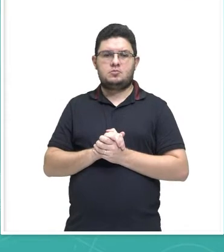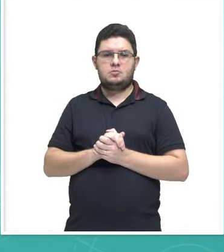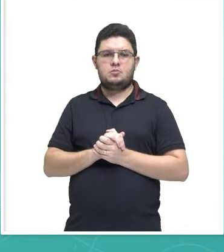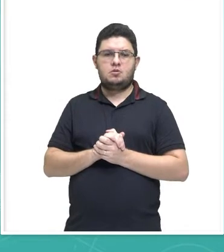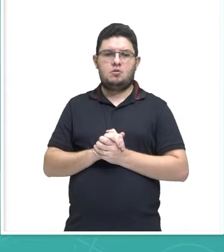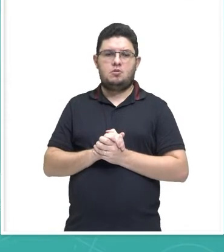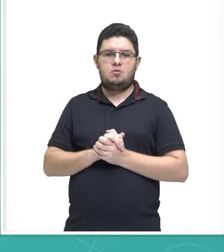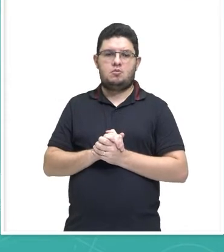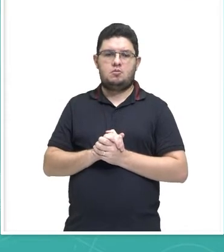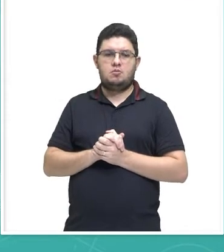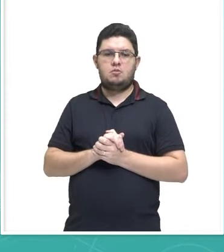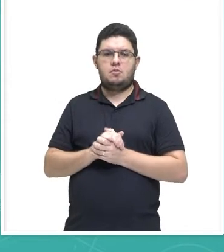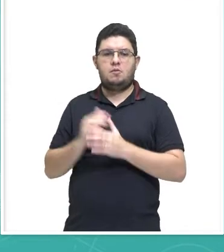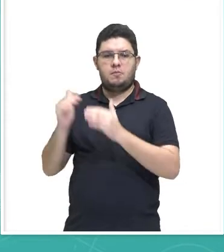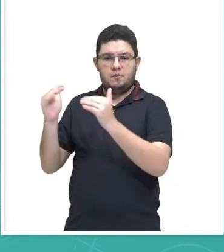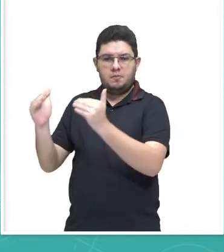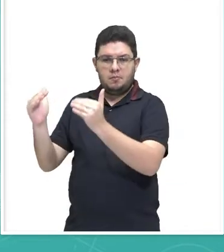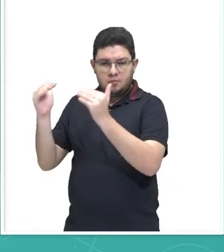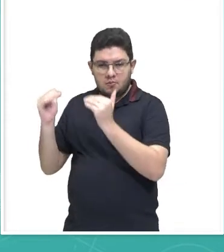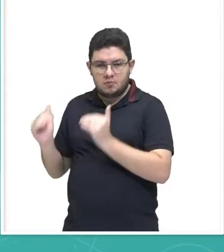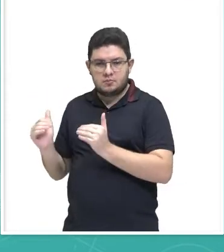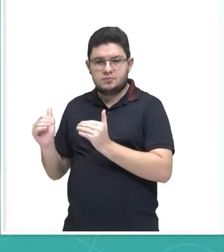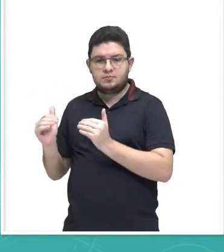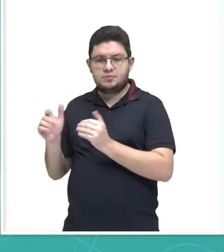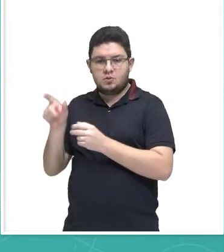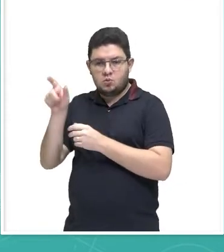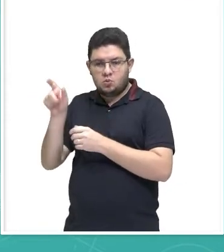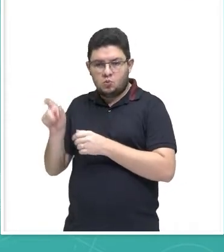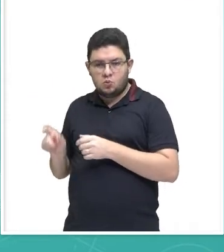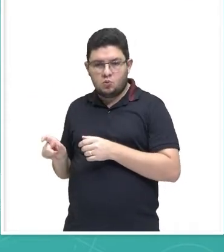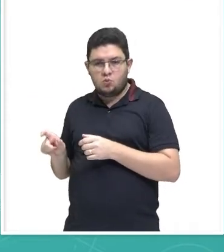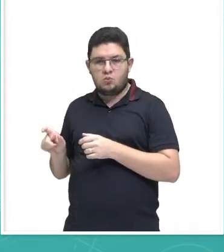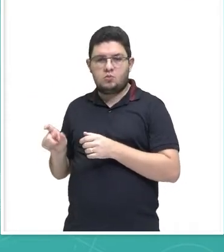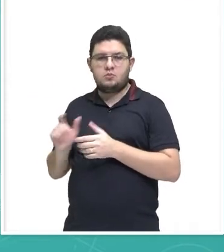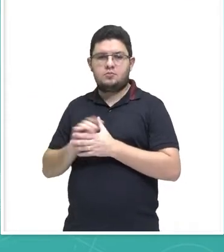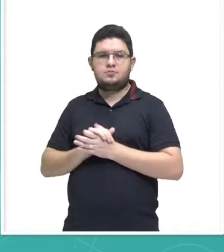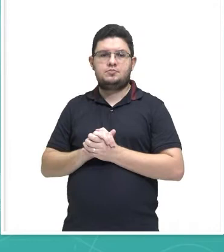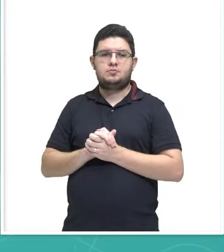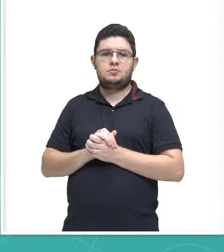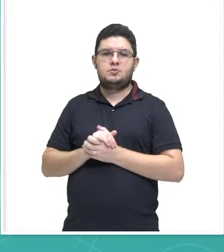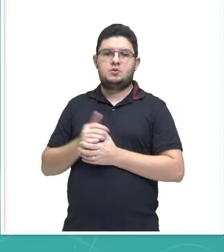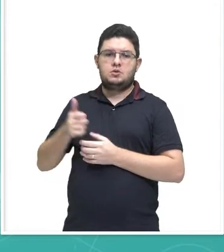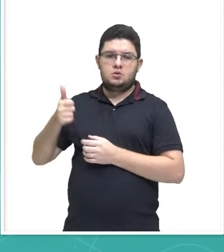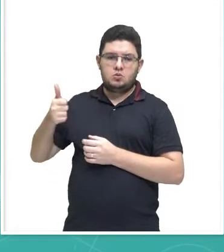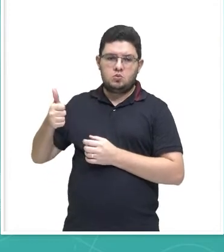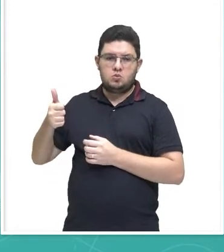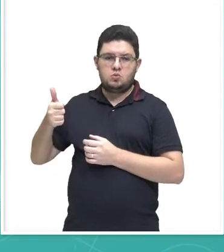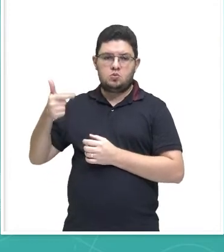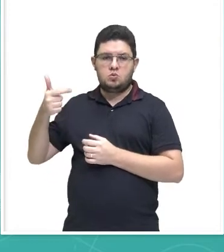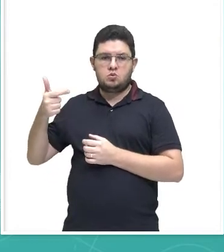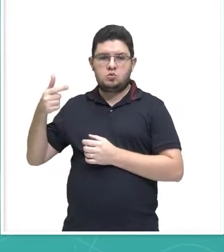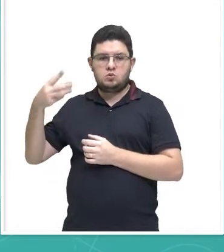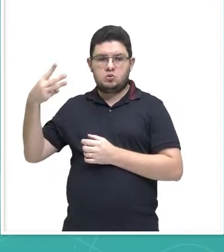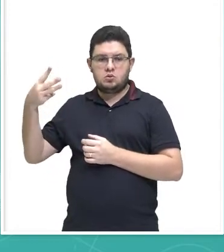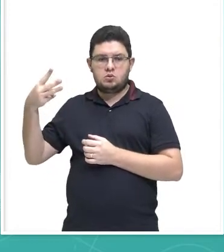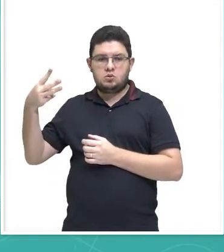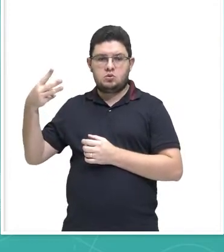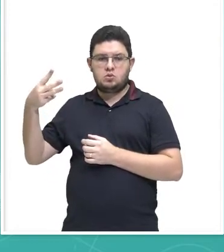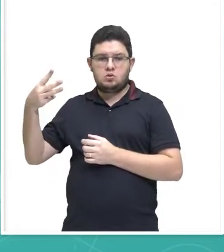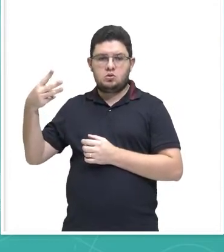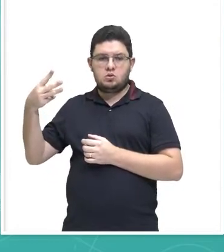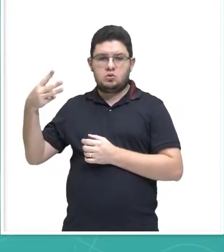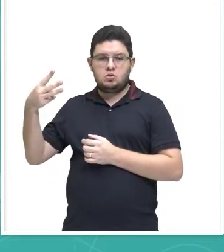Prosseguindo, vamos verificar aqui. Temos 1, 2, 3, o 4, já vamos ver